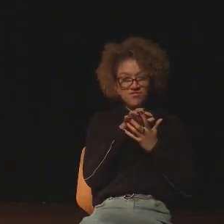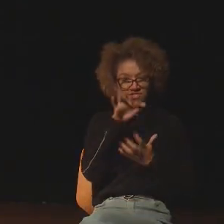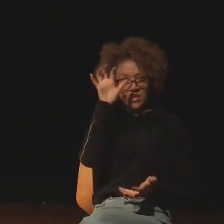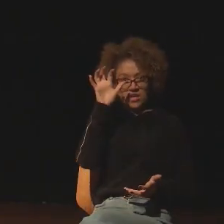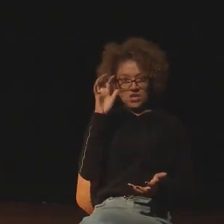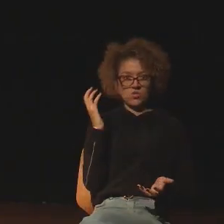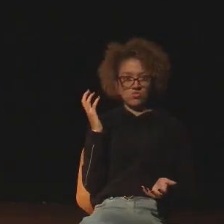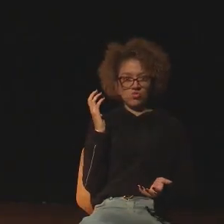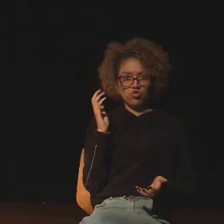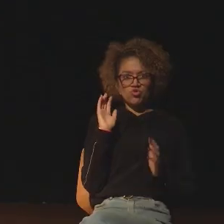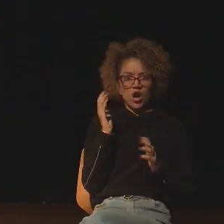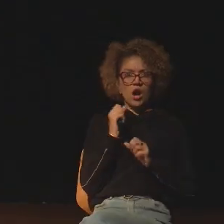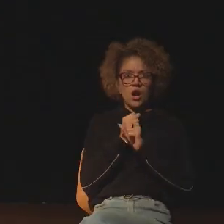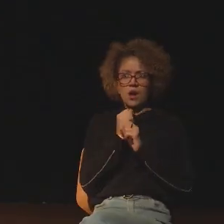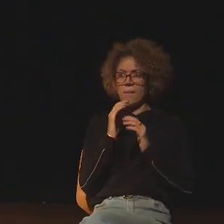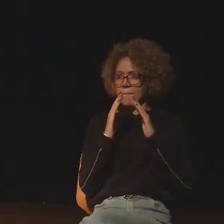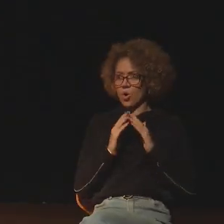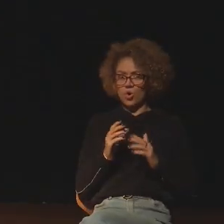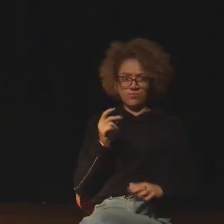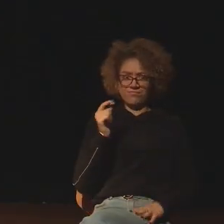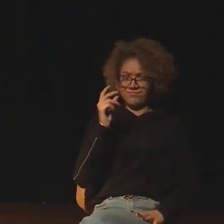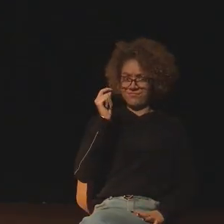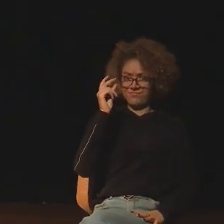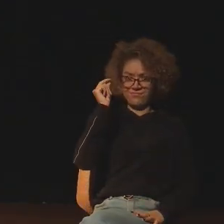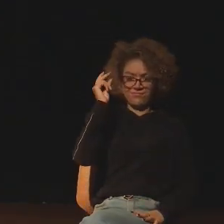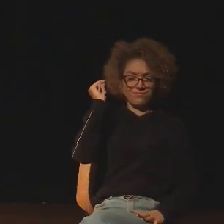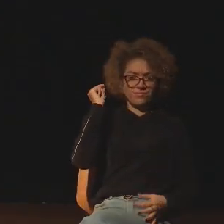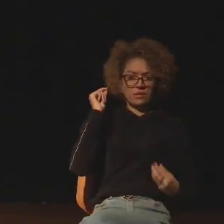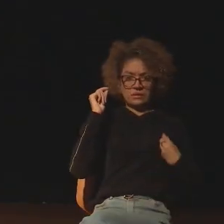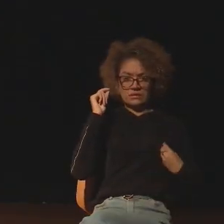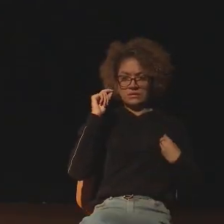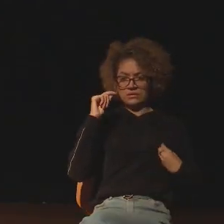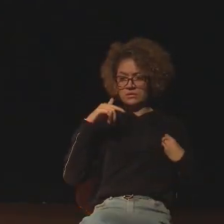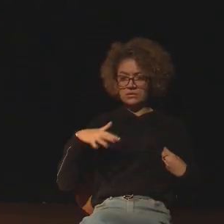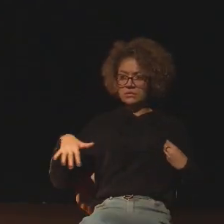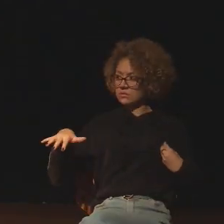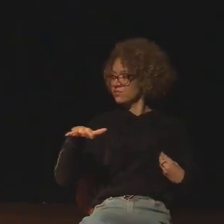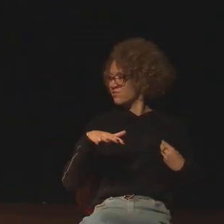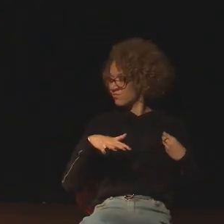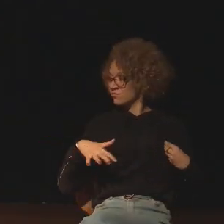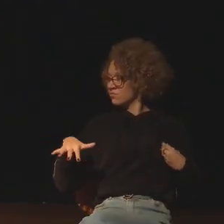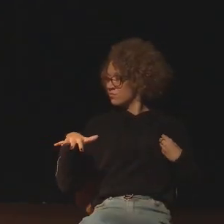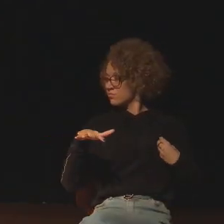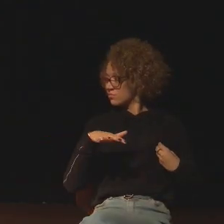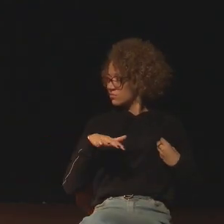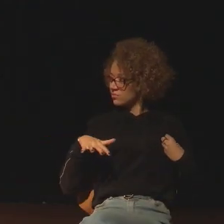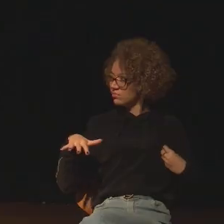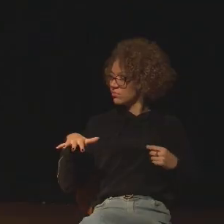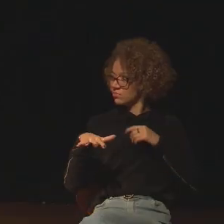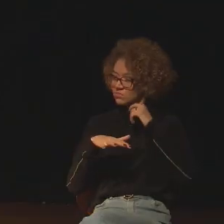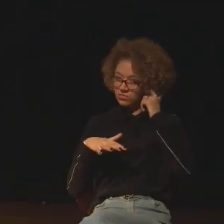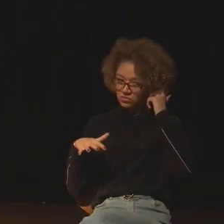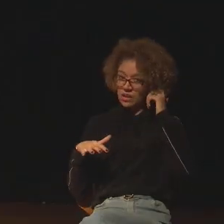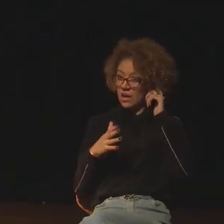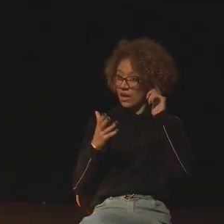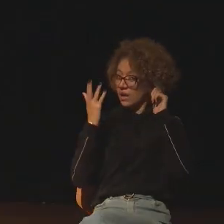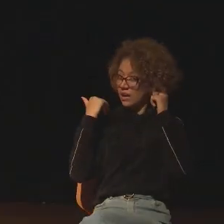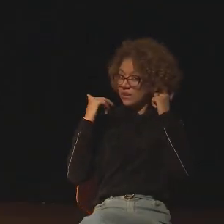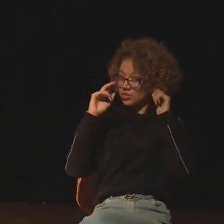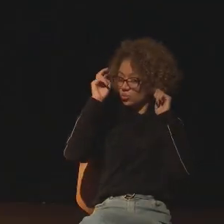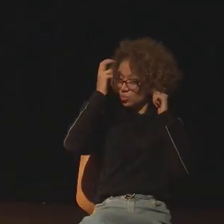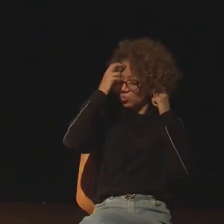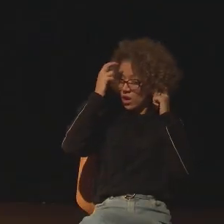aqui há décadas, muito antes da avenida ter se transformado nesse espaço pulsante cultural que acabou se